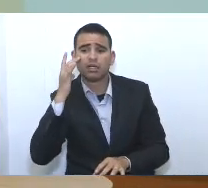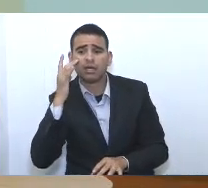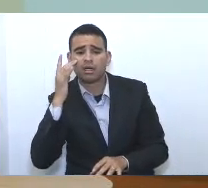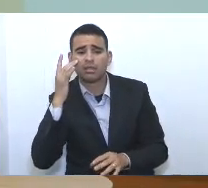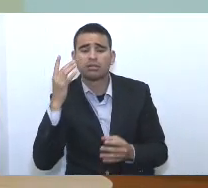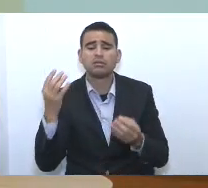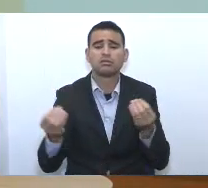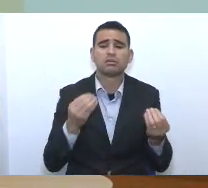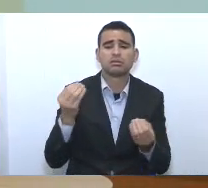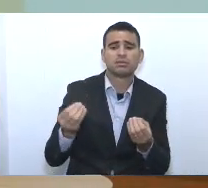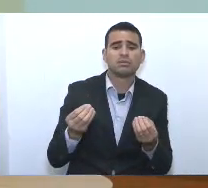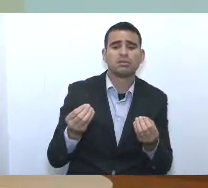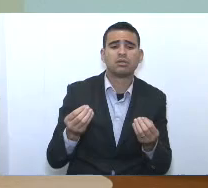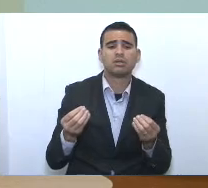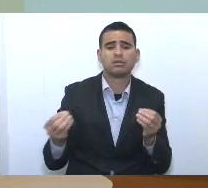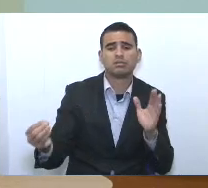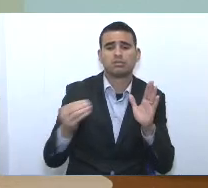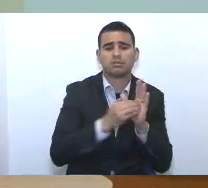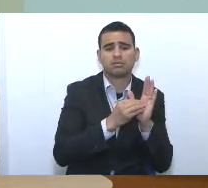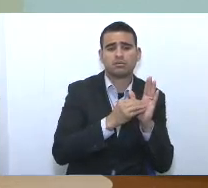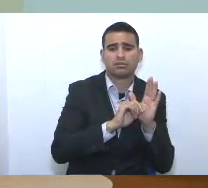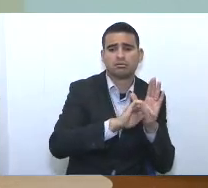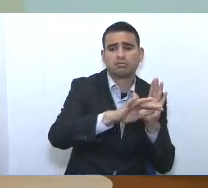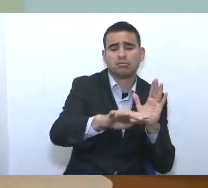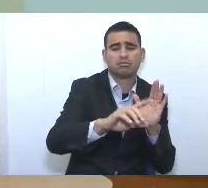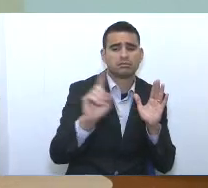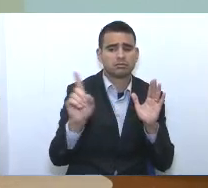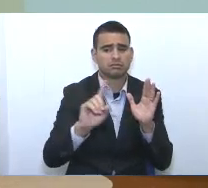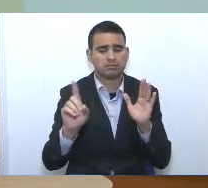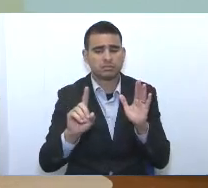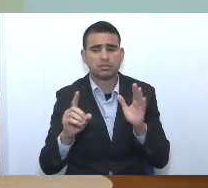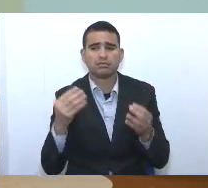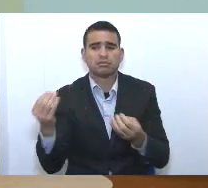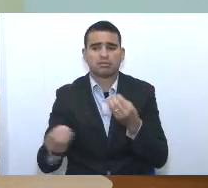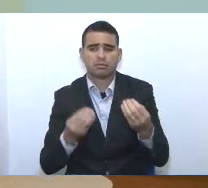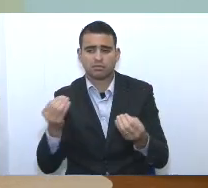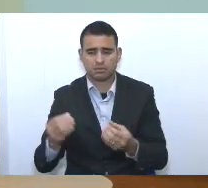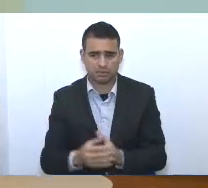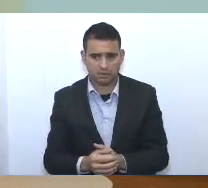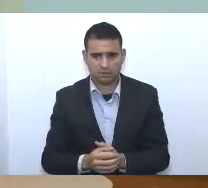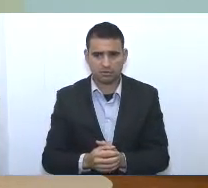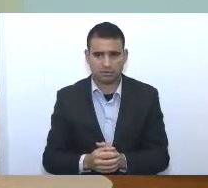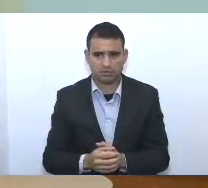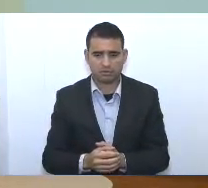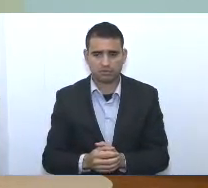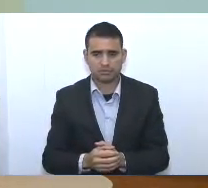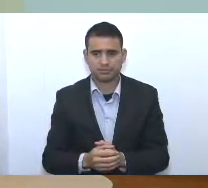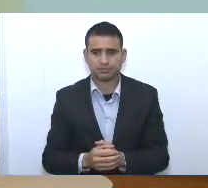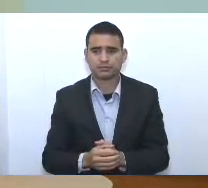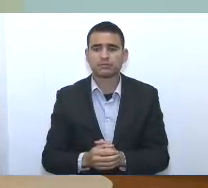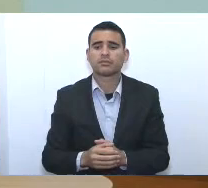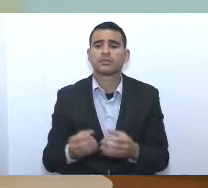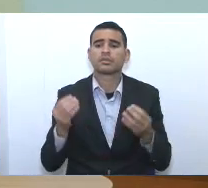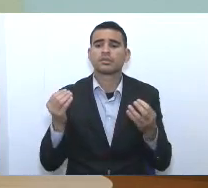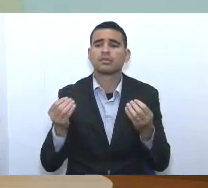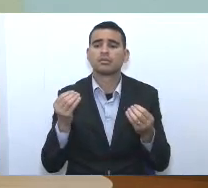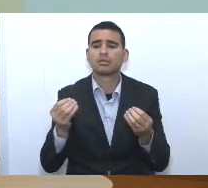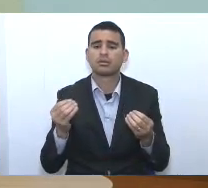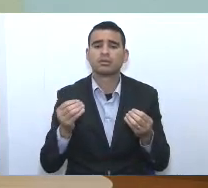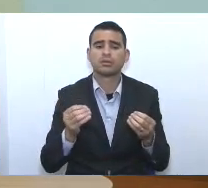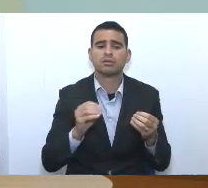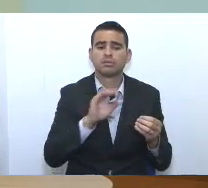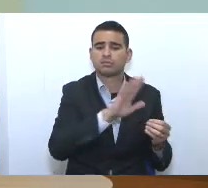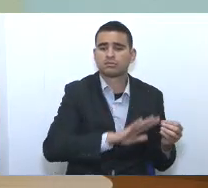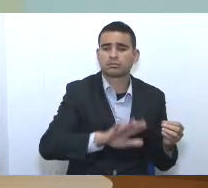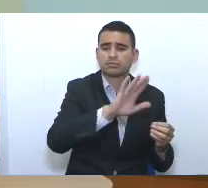não é publicado, se continua aquele recolhimento lá da receita do município, como que o município está